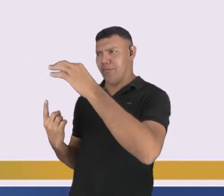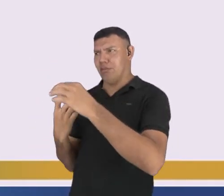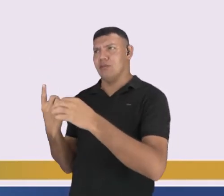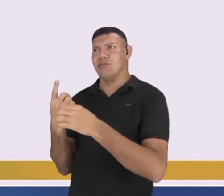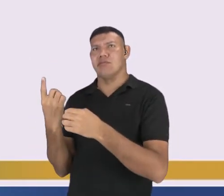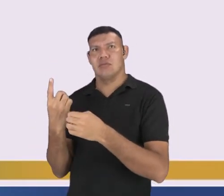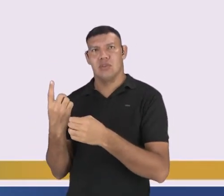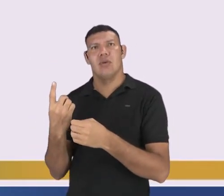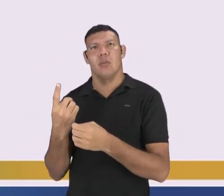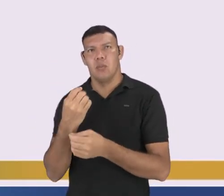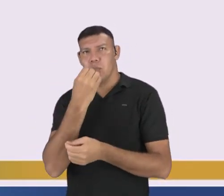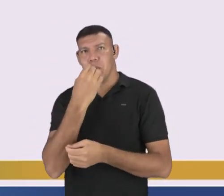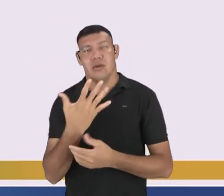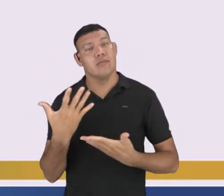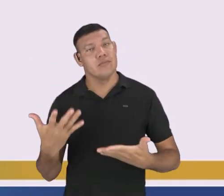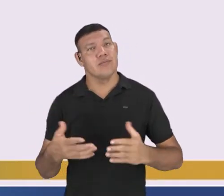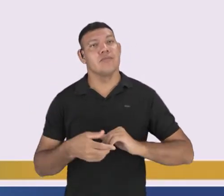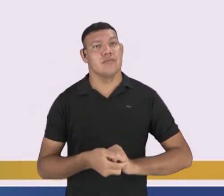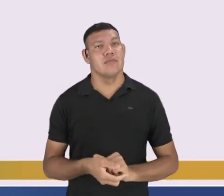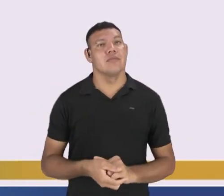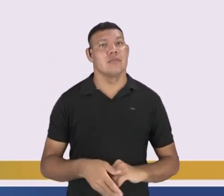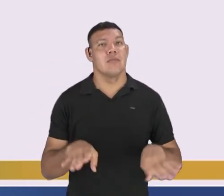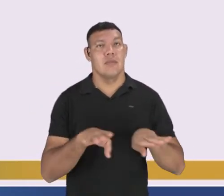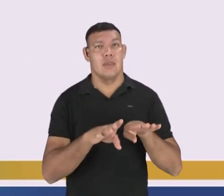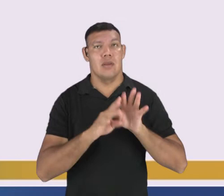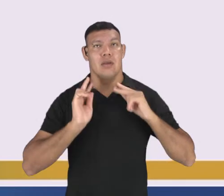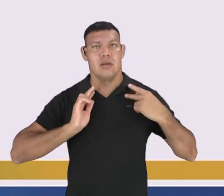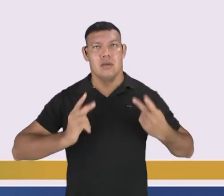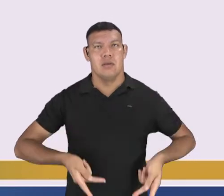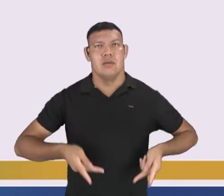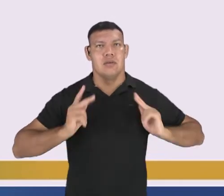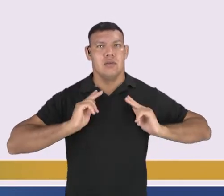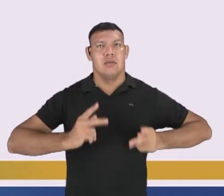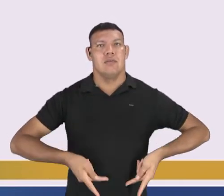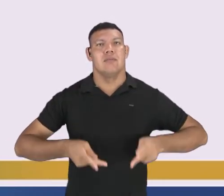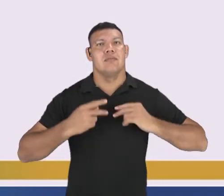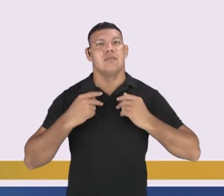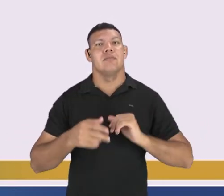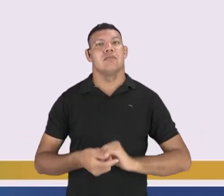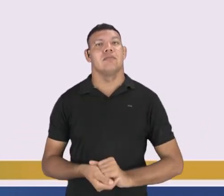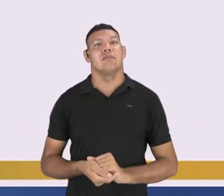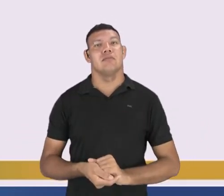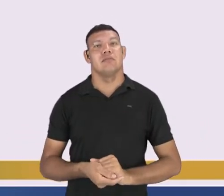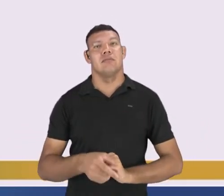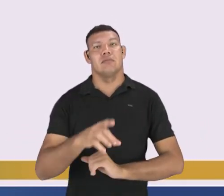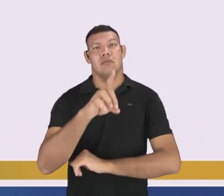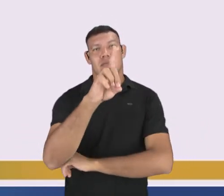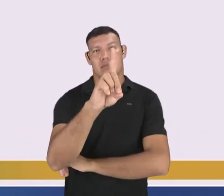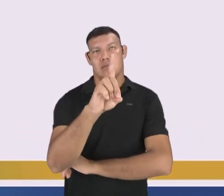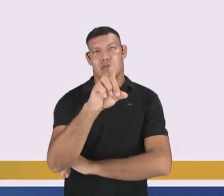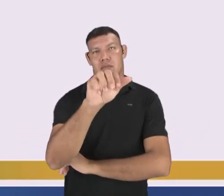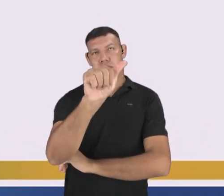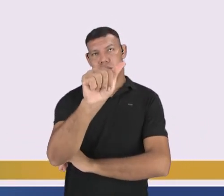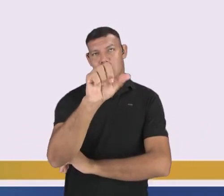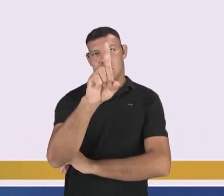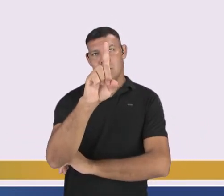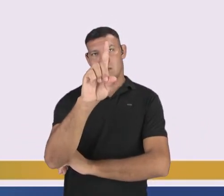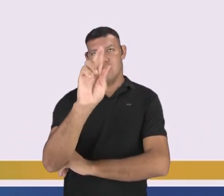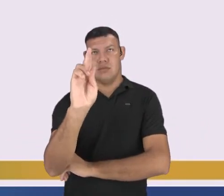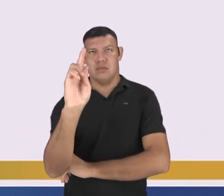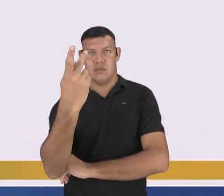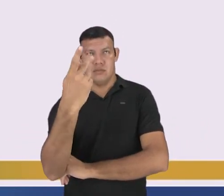um adulto. Além disso, o outro hormônio produzido pela hipófise é o antidiurético